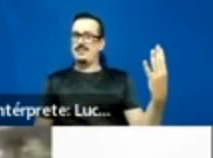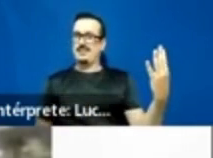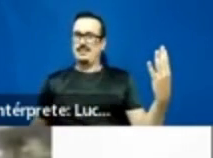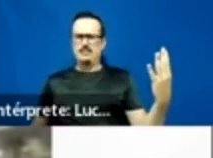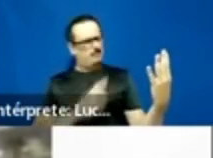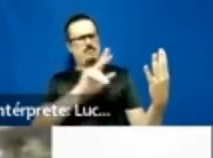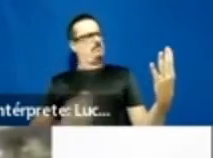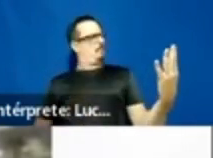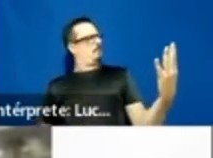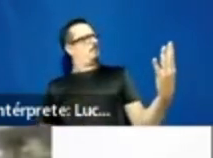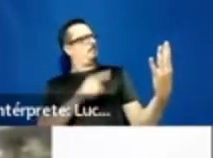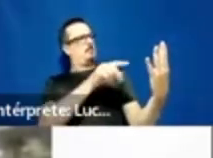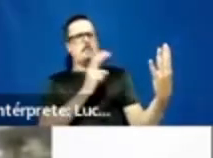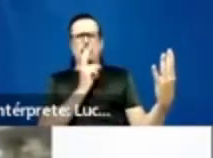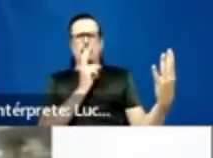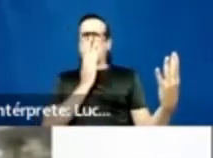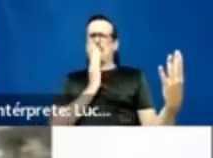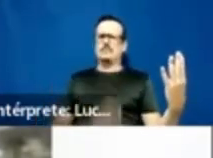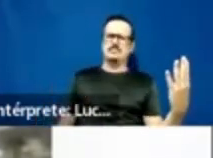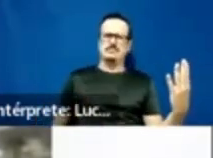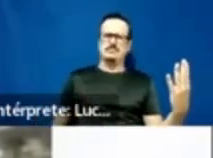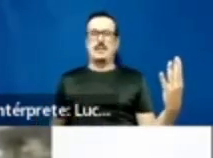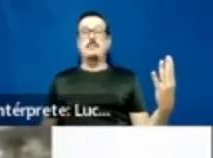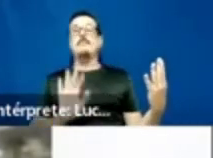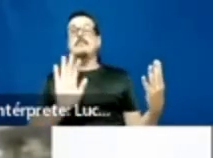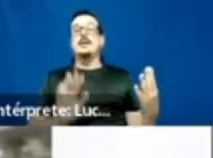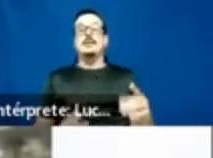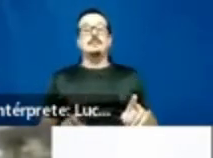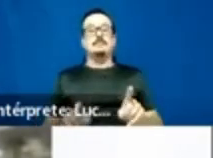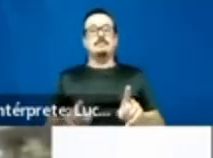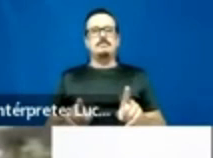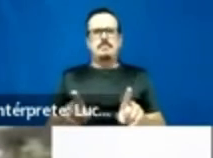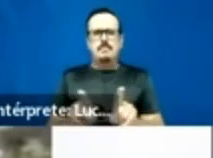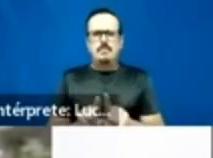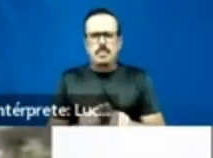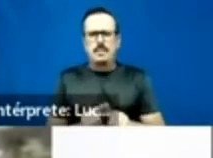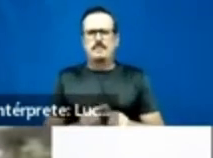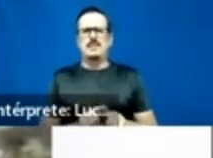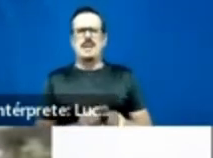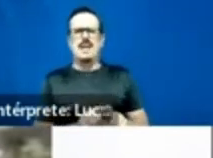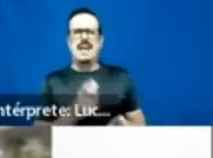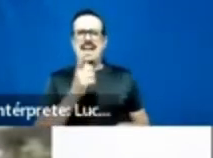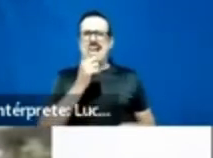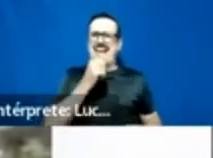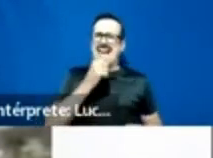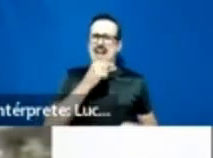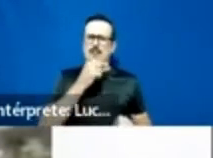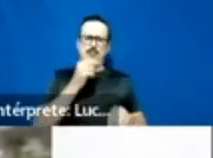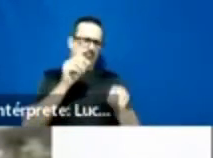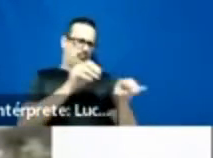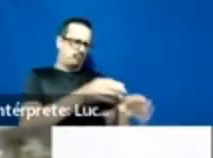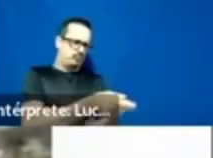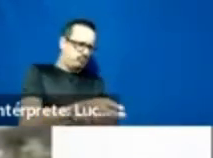né? Mas há também uma diferença no tempo, porque os canteiros irrigados com água normal, sem ser tratada